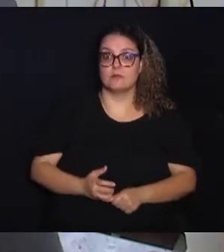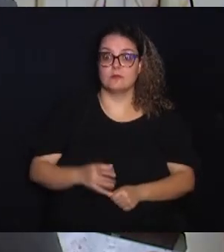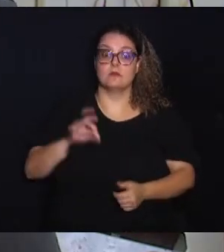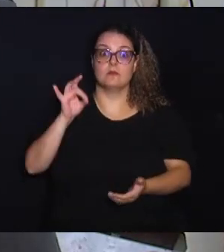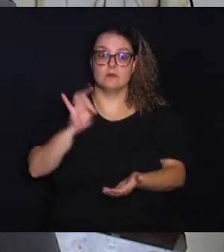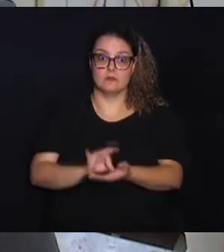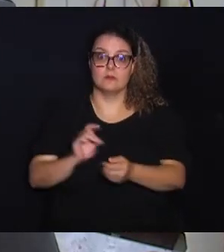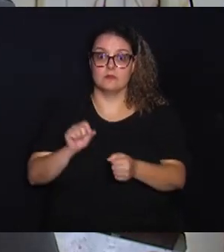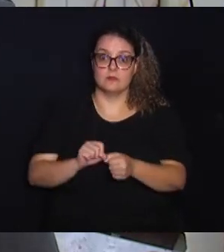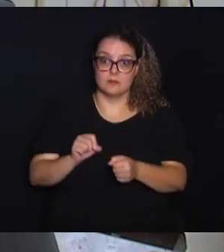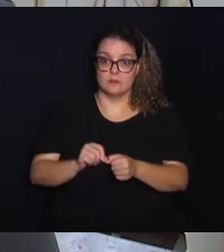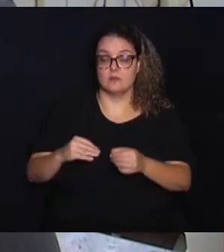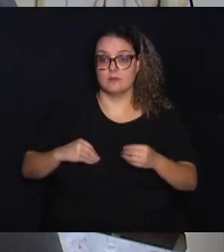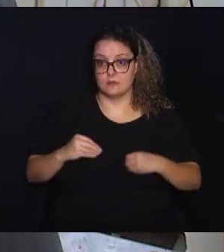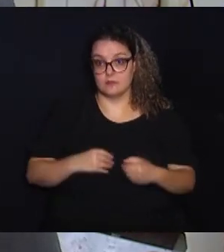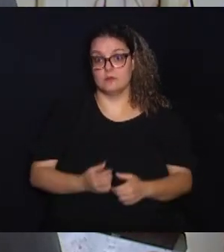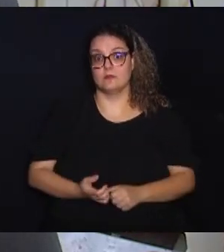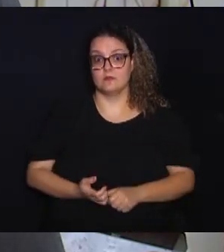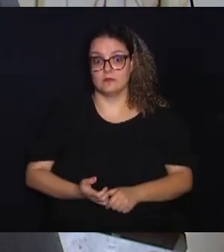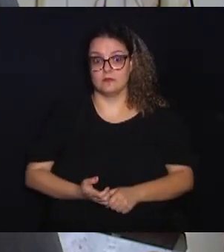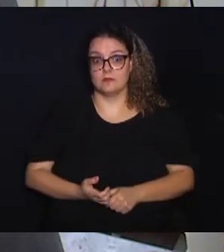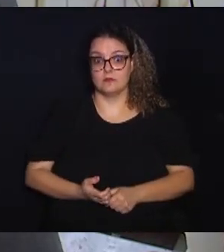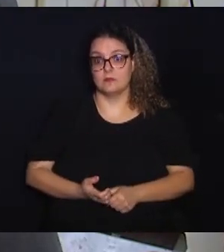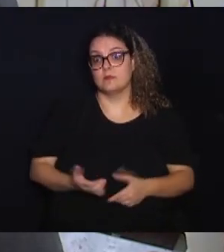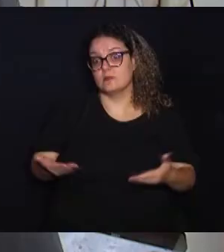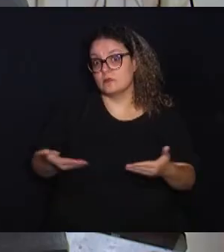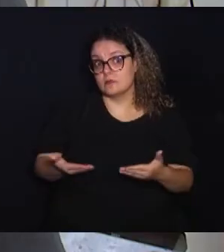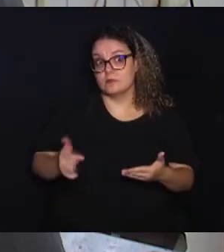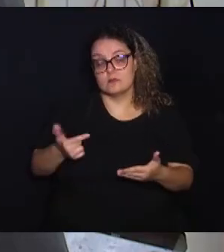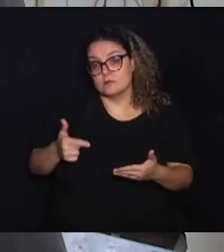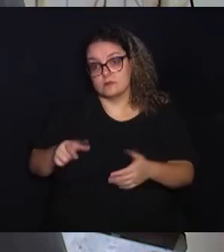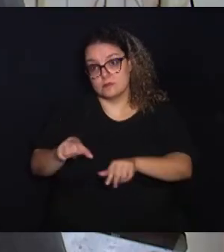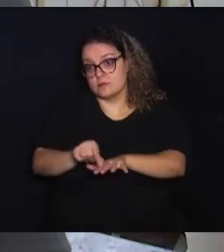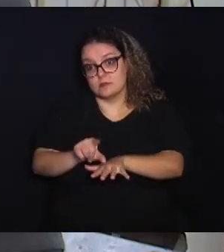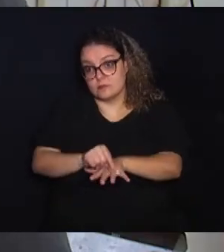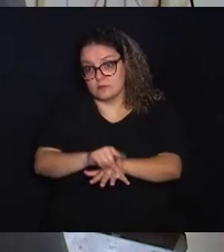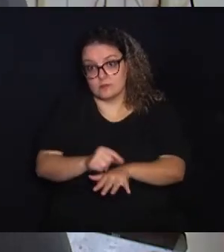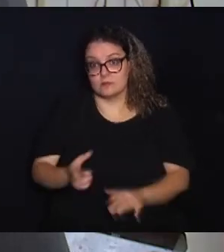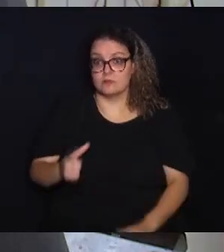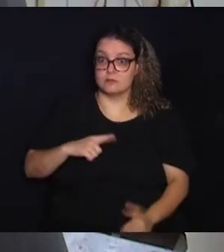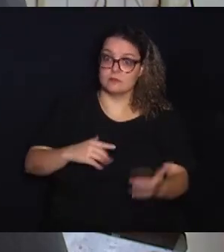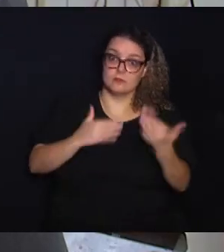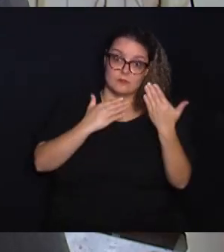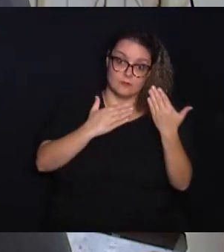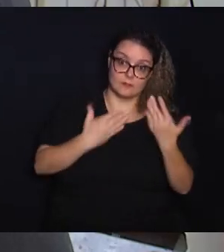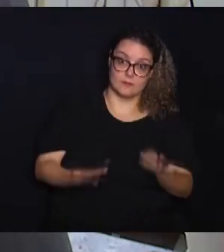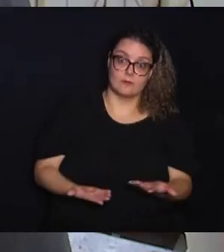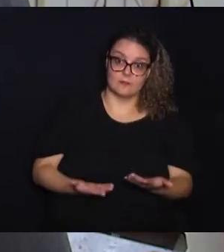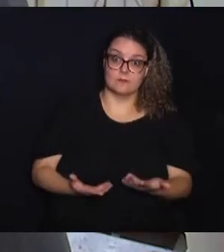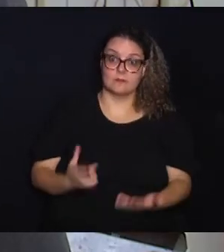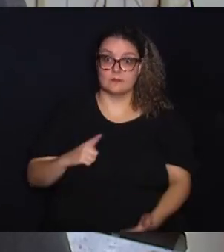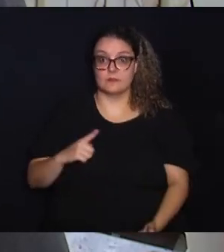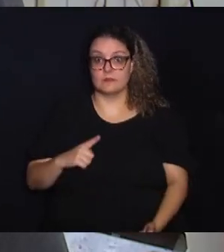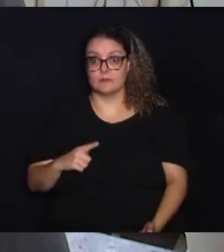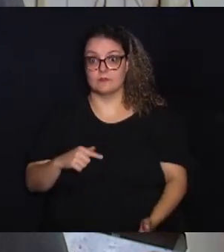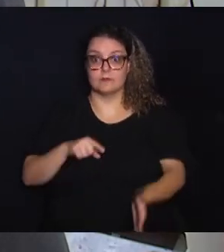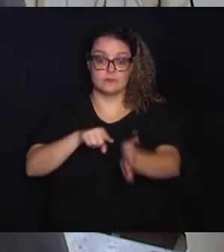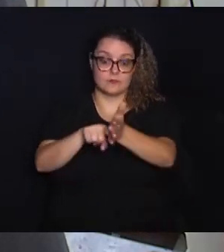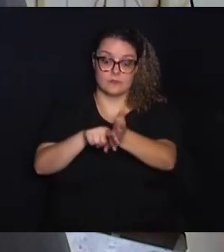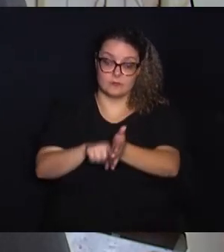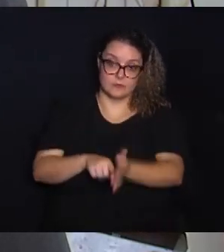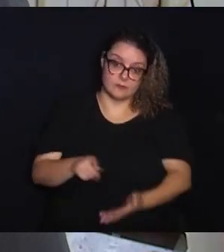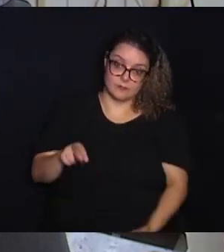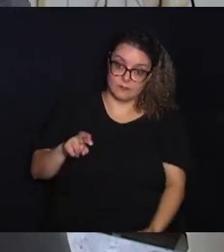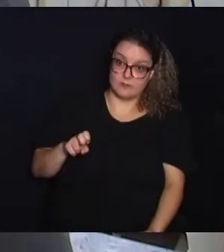realmente precisa fazer o exame. Atualmente não há alternativas, você tem suspeita, você tem apenas um